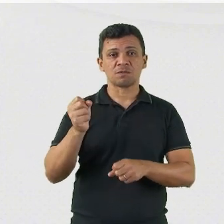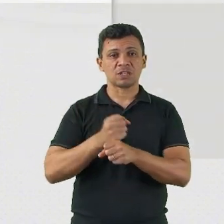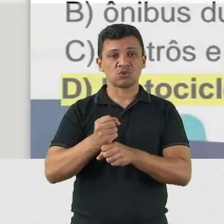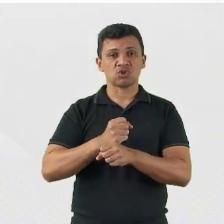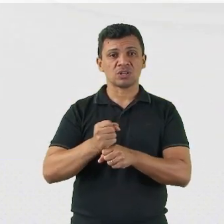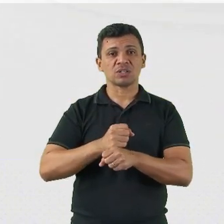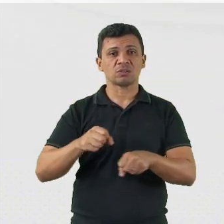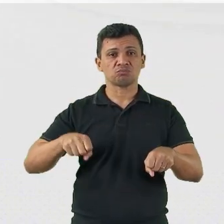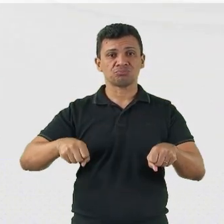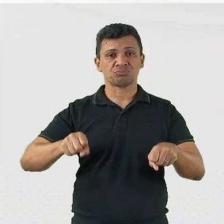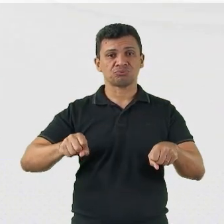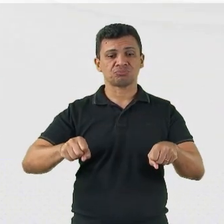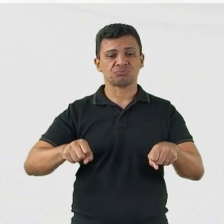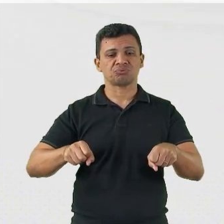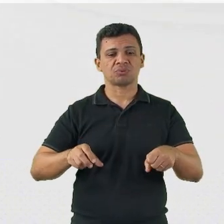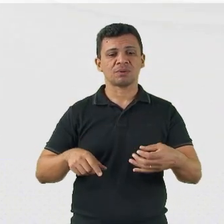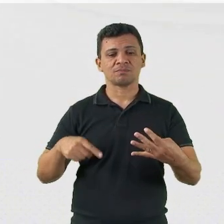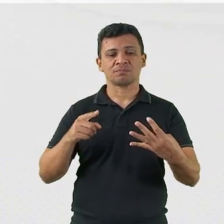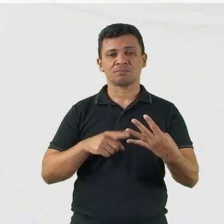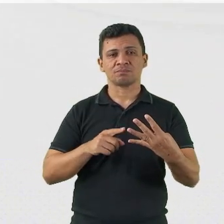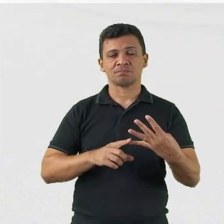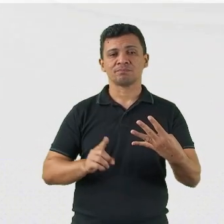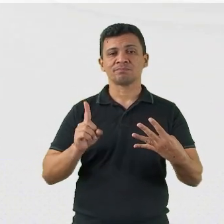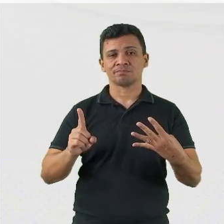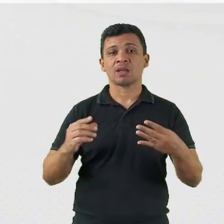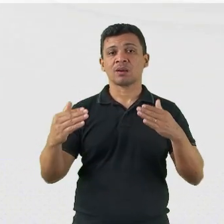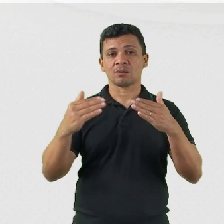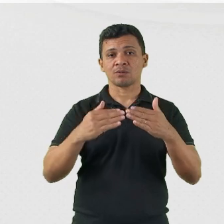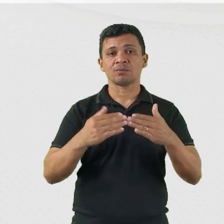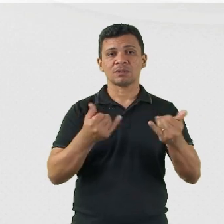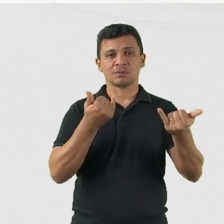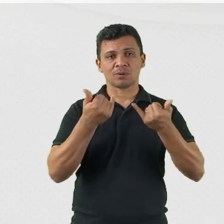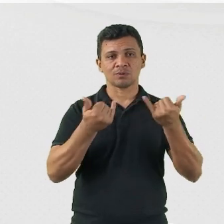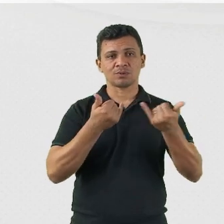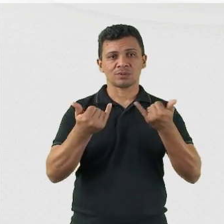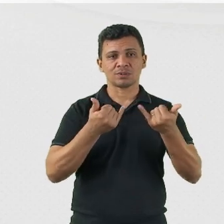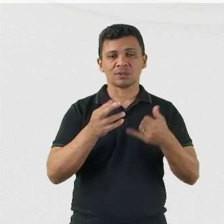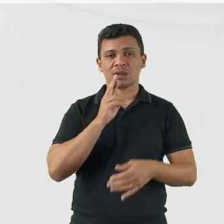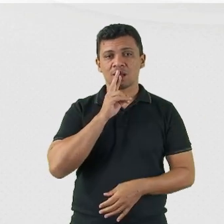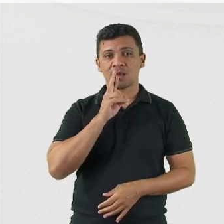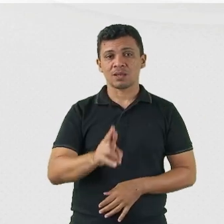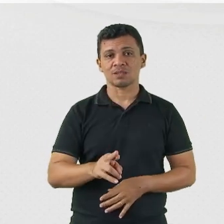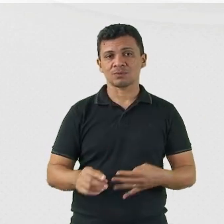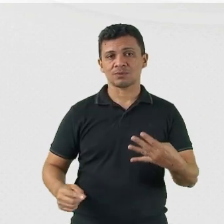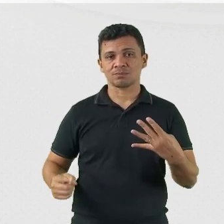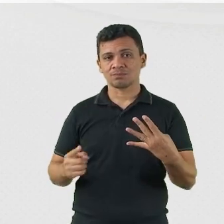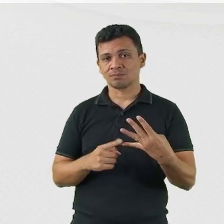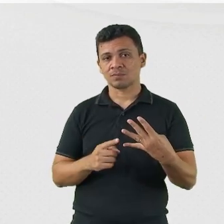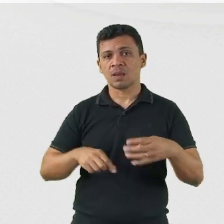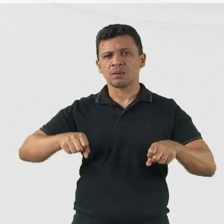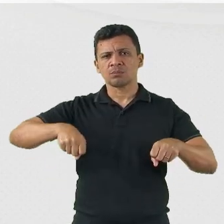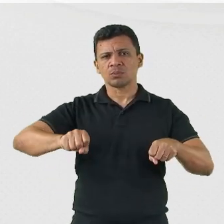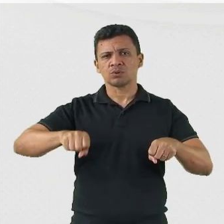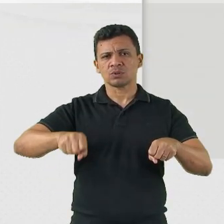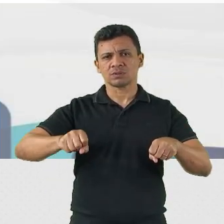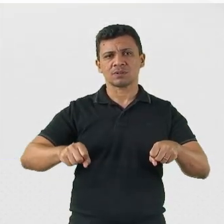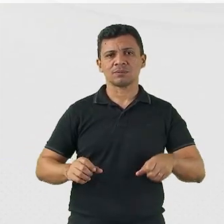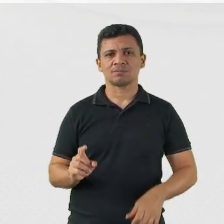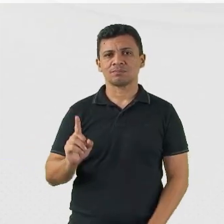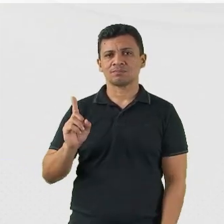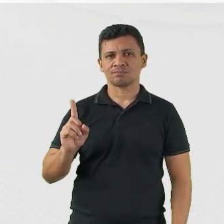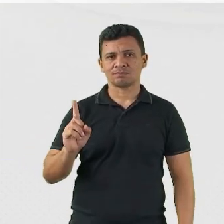a expectativa que se tem de acordo com a notícia. Então, a nossa resposta, motocicletas